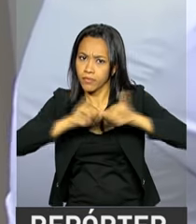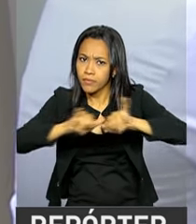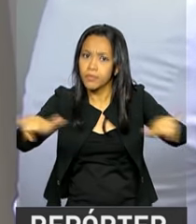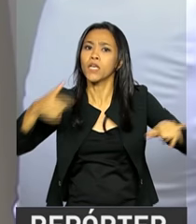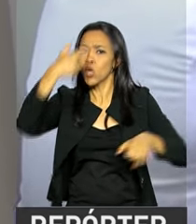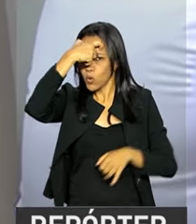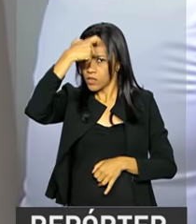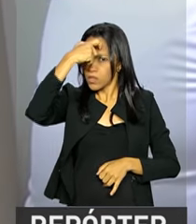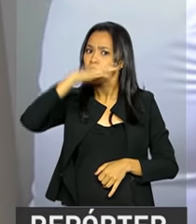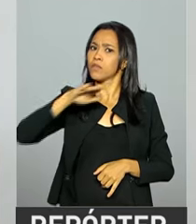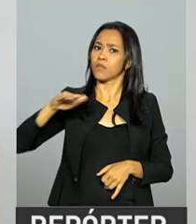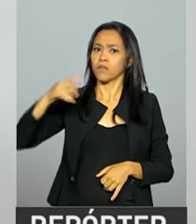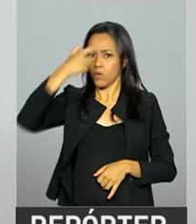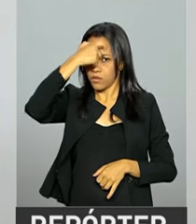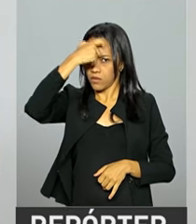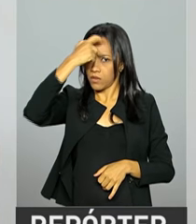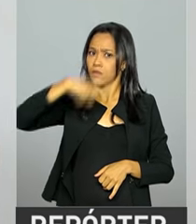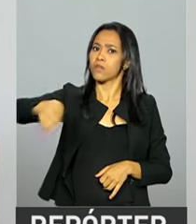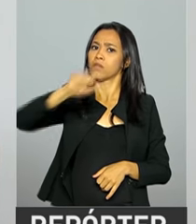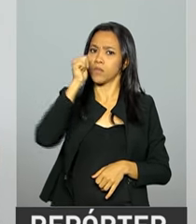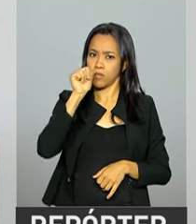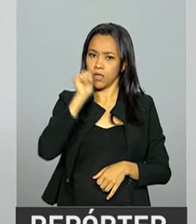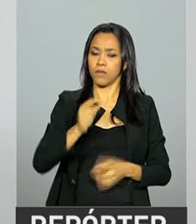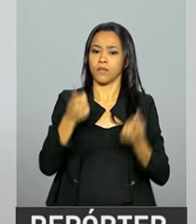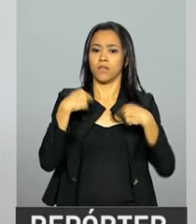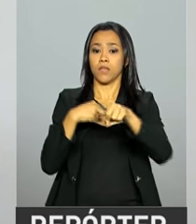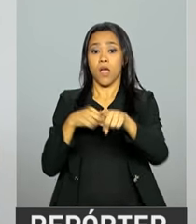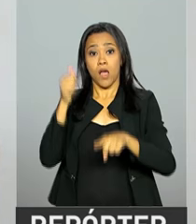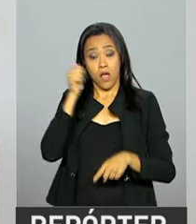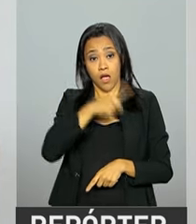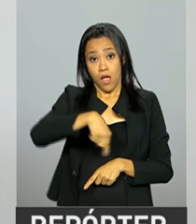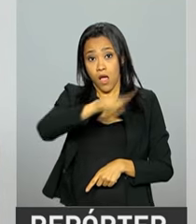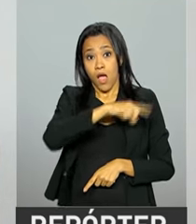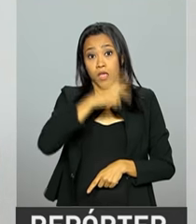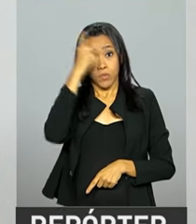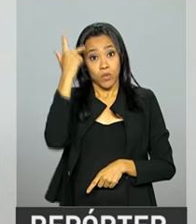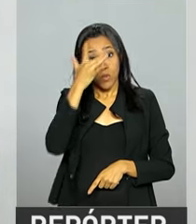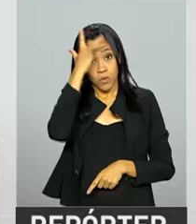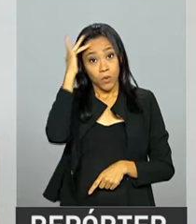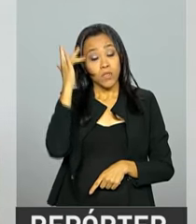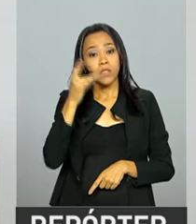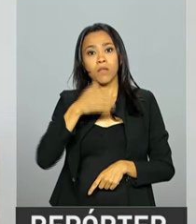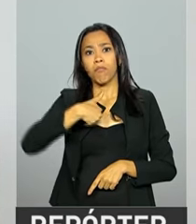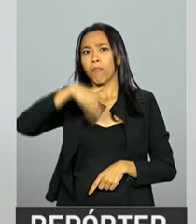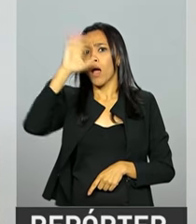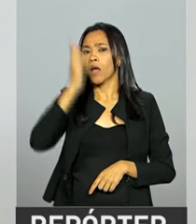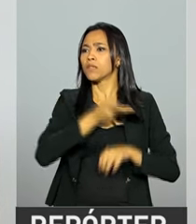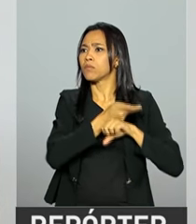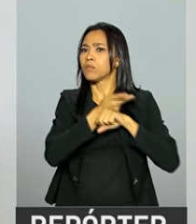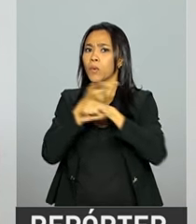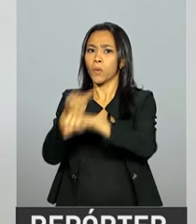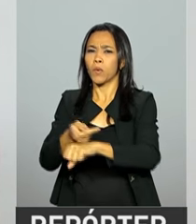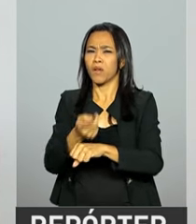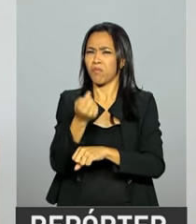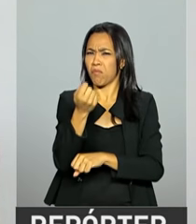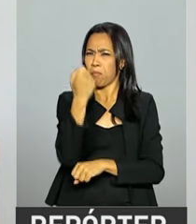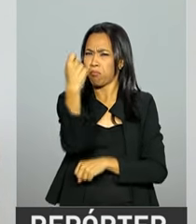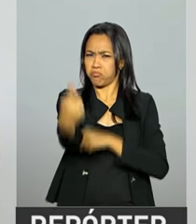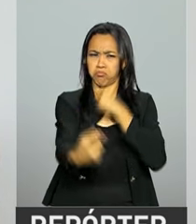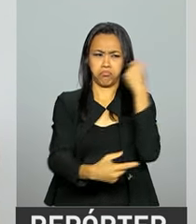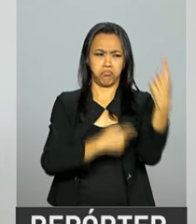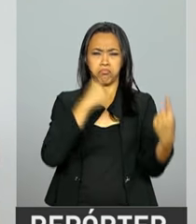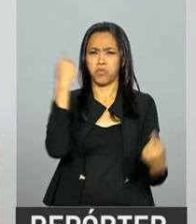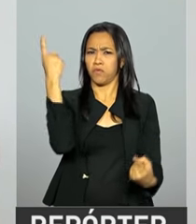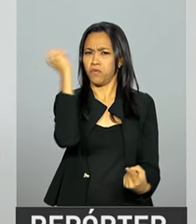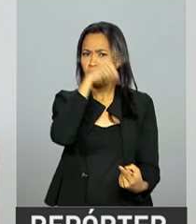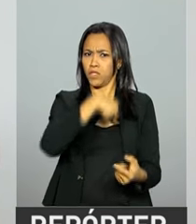conscientização das mulheres. Tem aumentado muito, as pacientes têm muito mais acesso a esse exame. Antes existiam poucos mamógrafos,